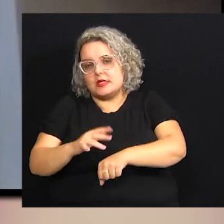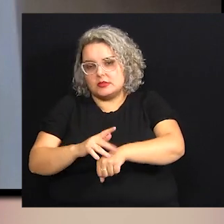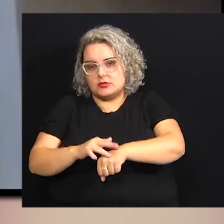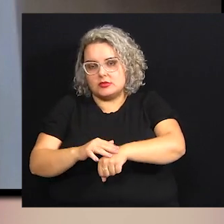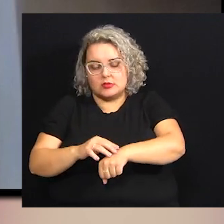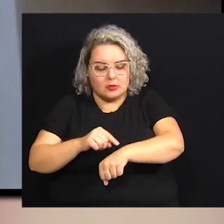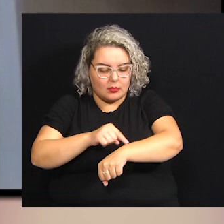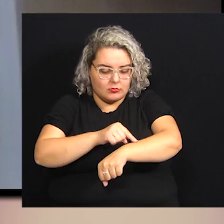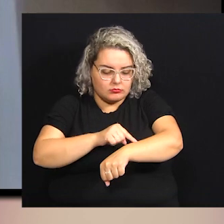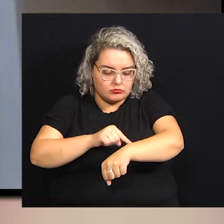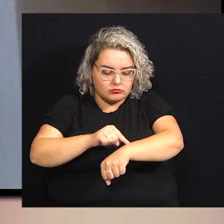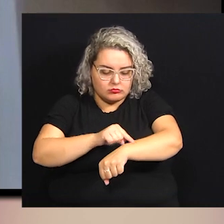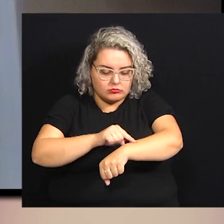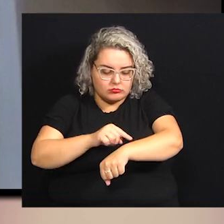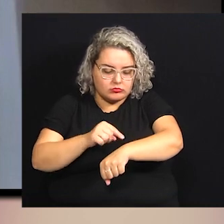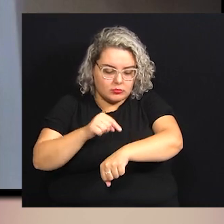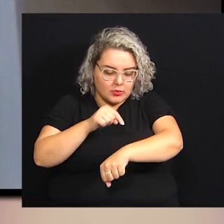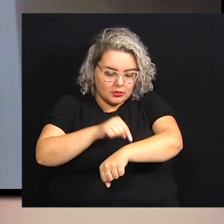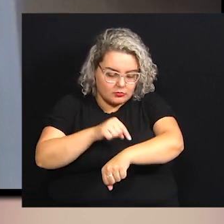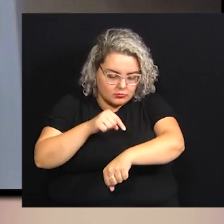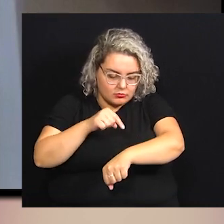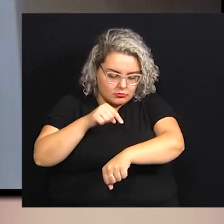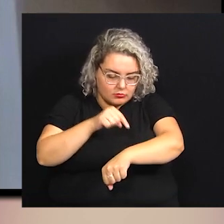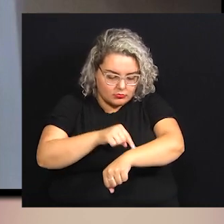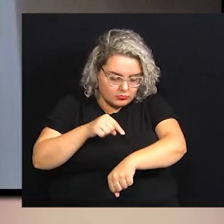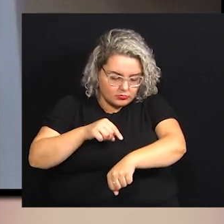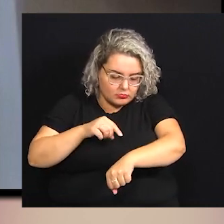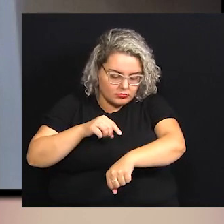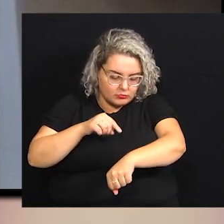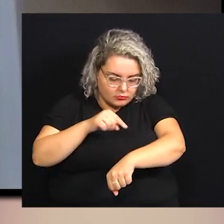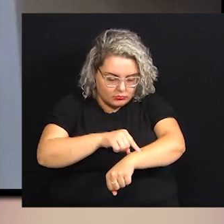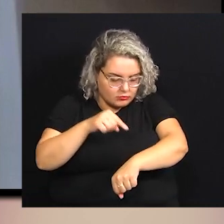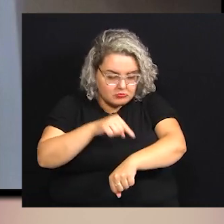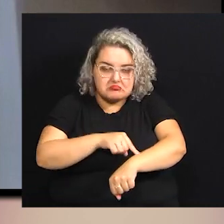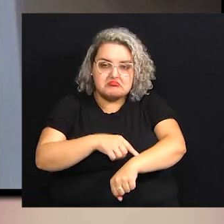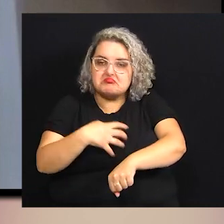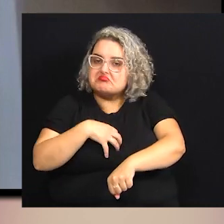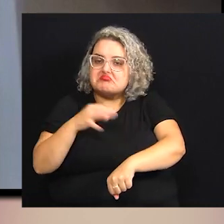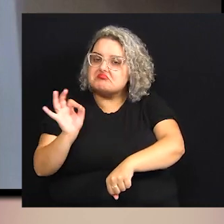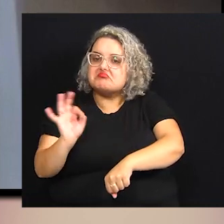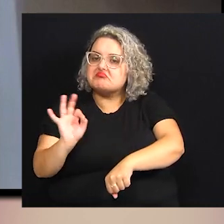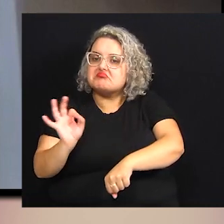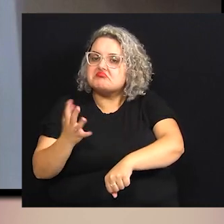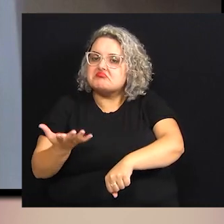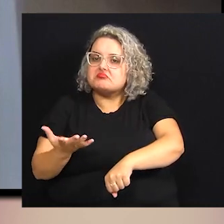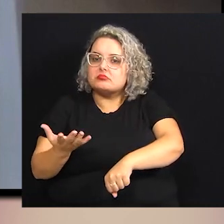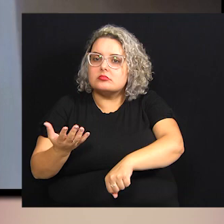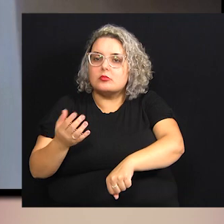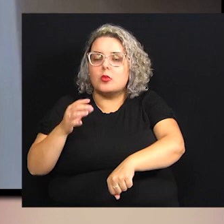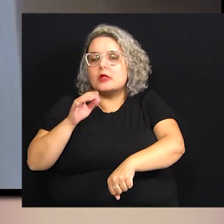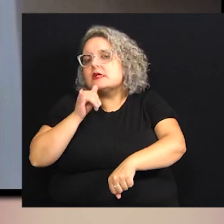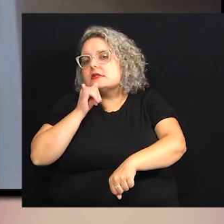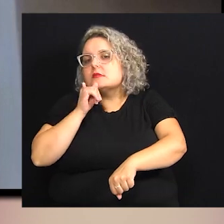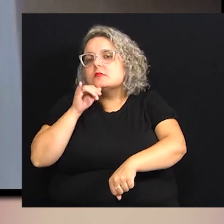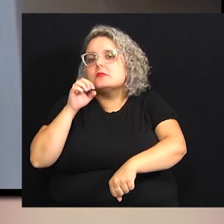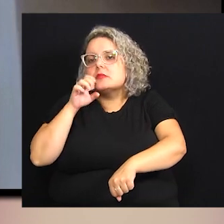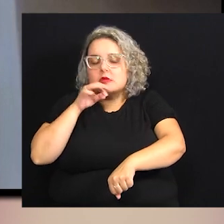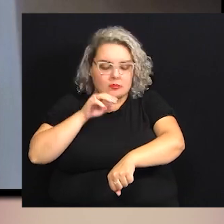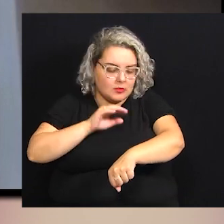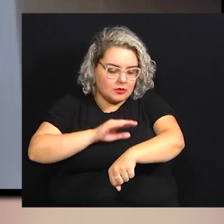da doença, você tem alteração, não consegue sentir que está uma